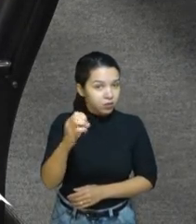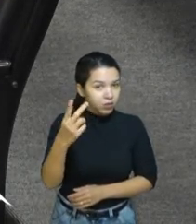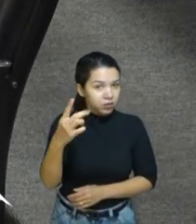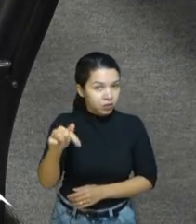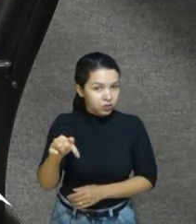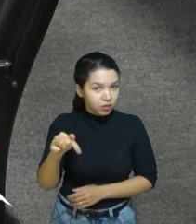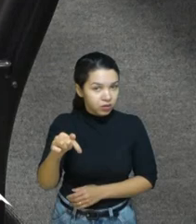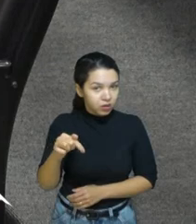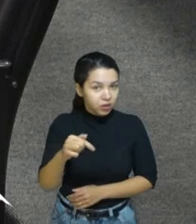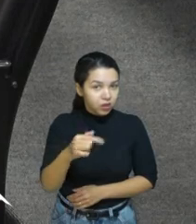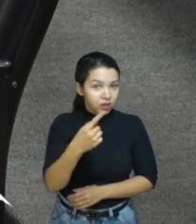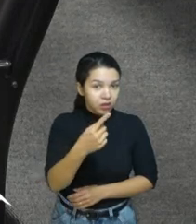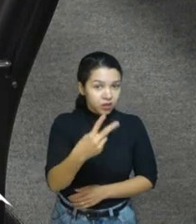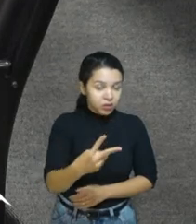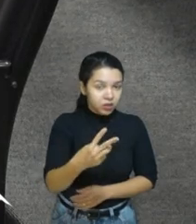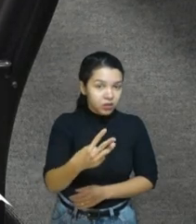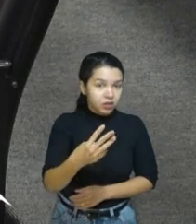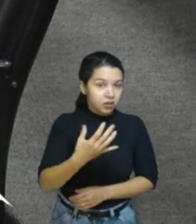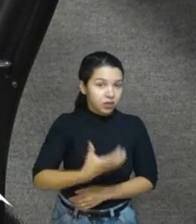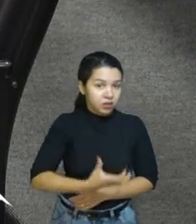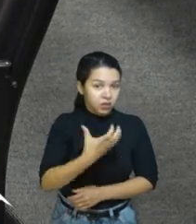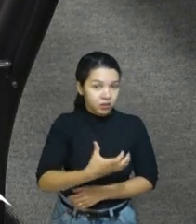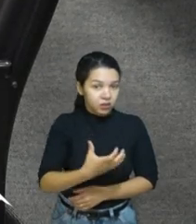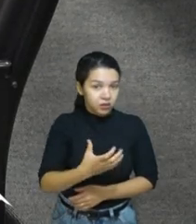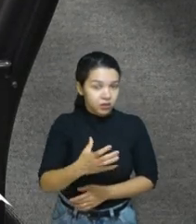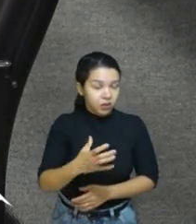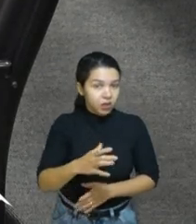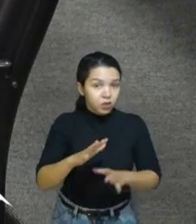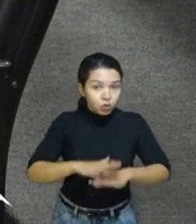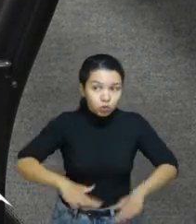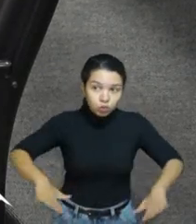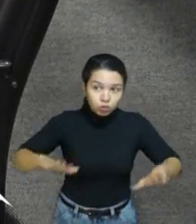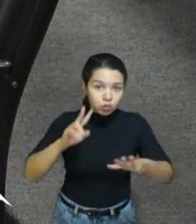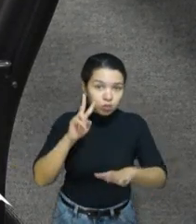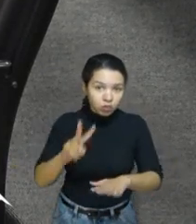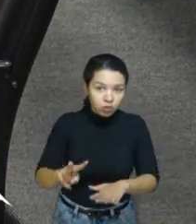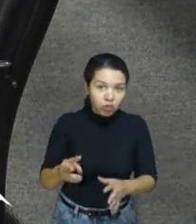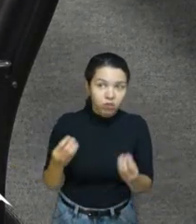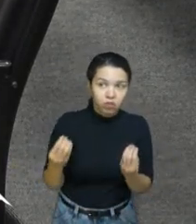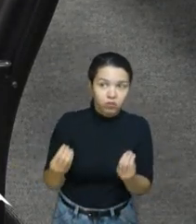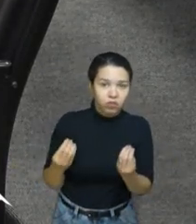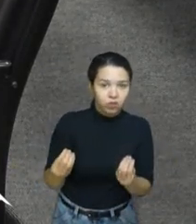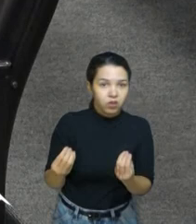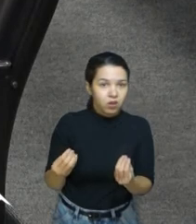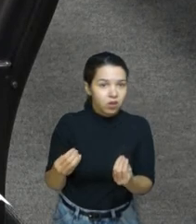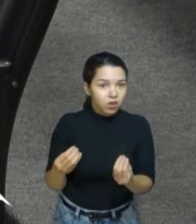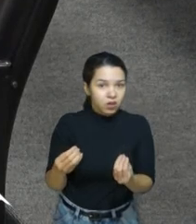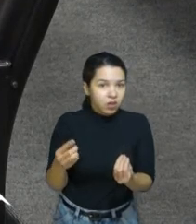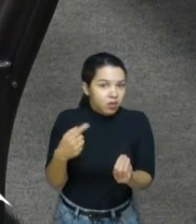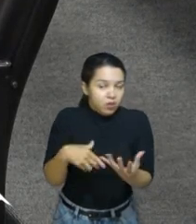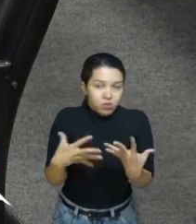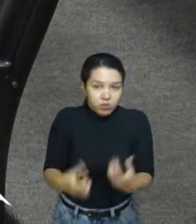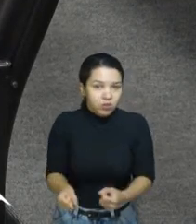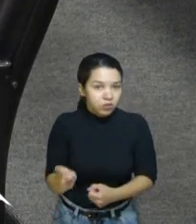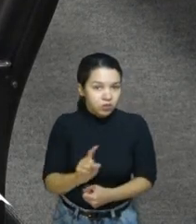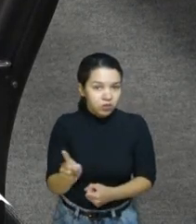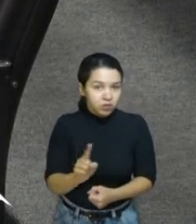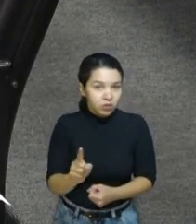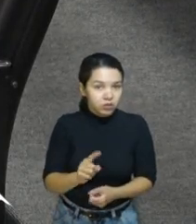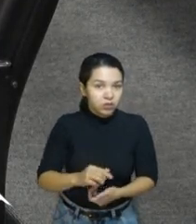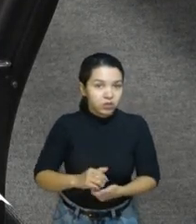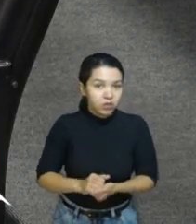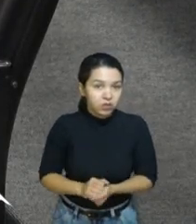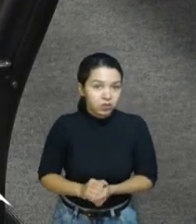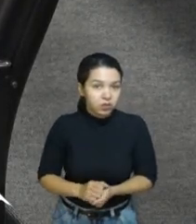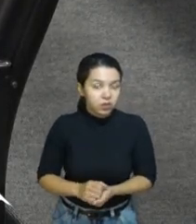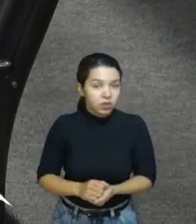dia, para mim, ficou marcado, porque de todos os absurdos que a gente vivenciou nesses últimos 6 anos, esse, para mim, foi um inaceitável. Ou